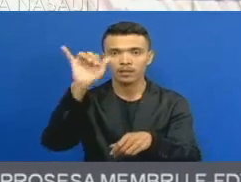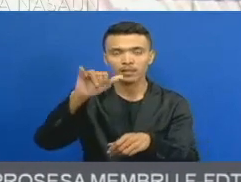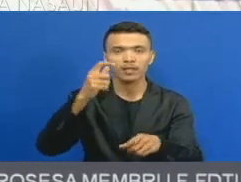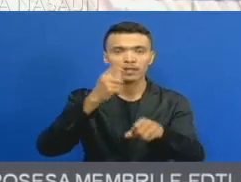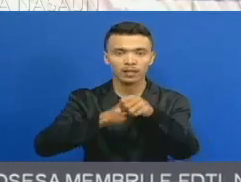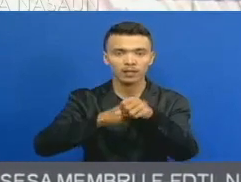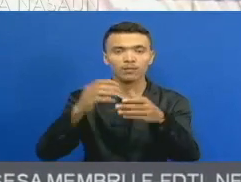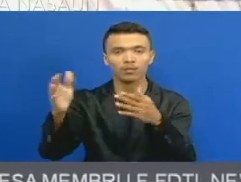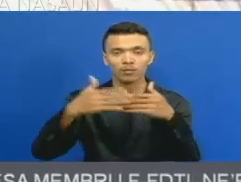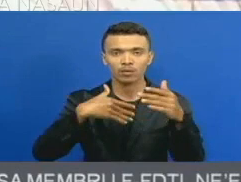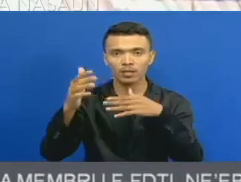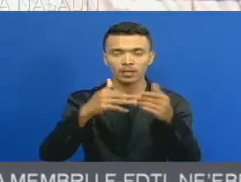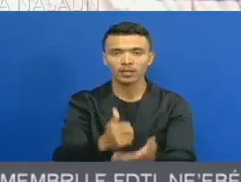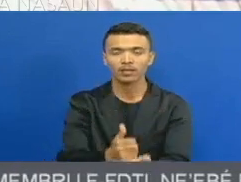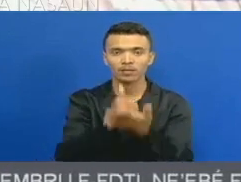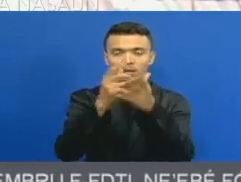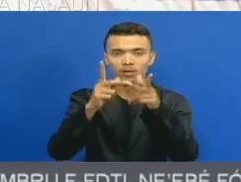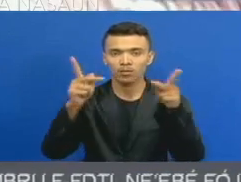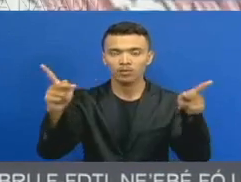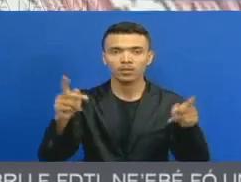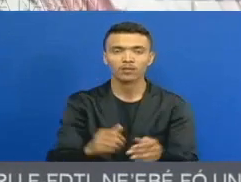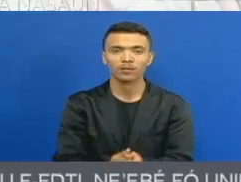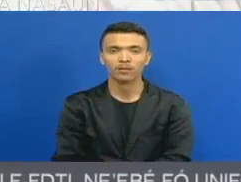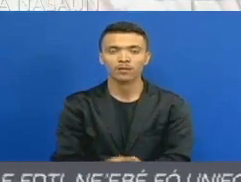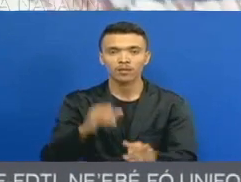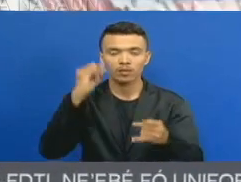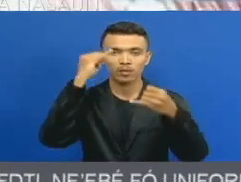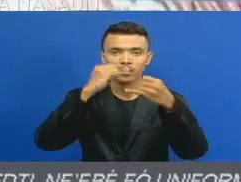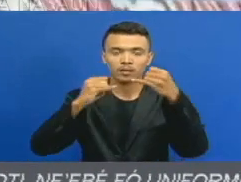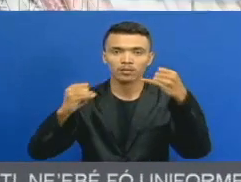qualquer atendimento público nian. No ikus,